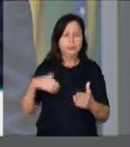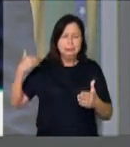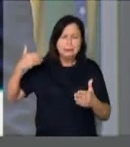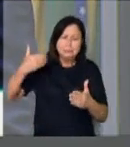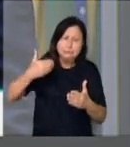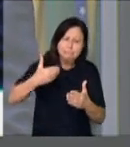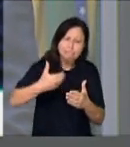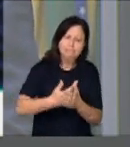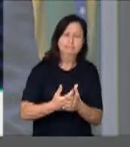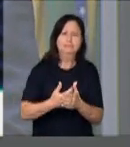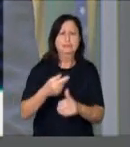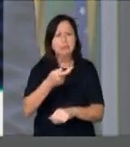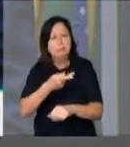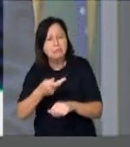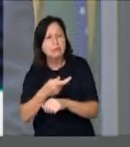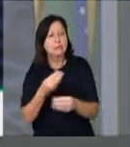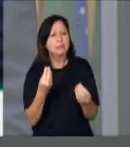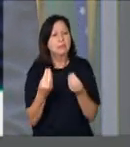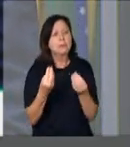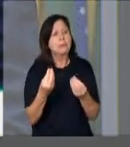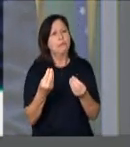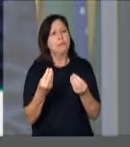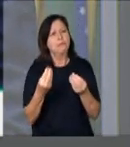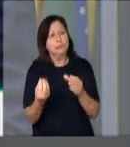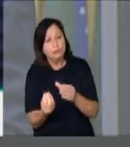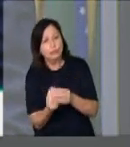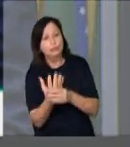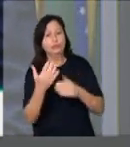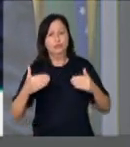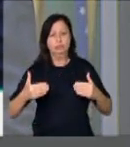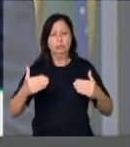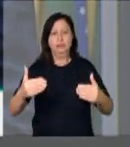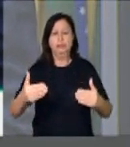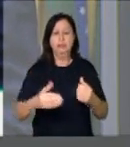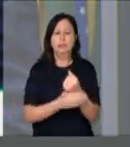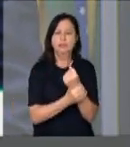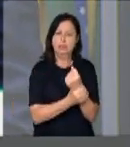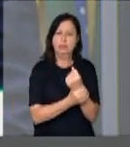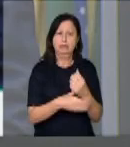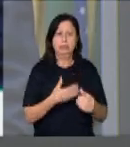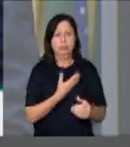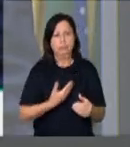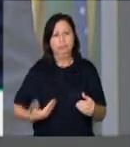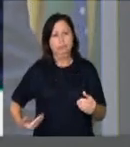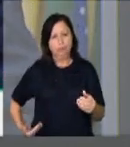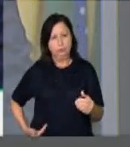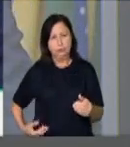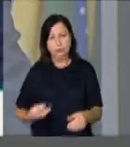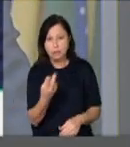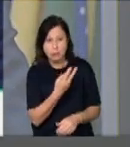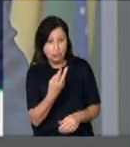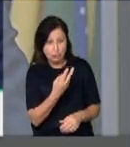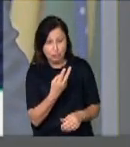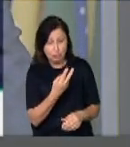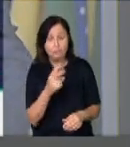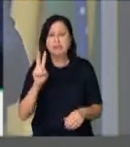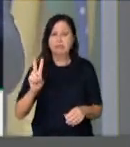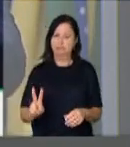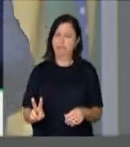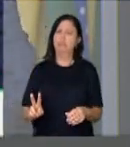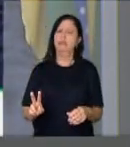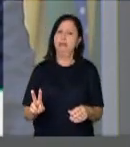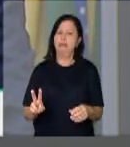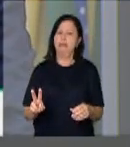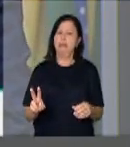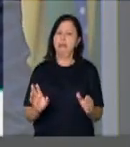fomos nós que buscamos esse ministério fomos nós que fomos por duas vezes ao palácio do planalto com